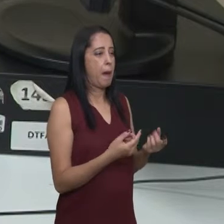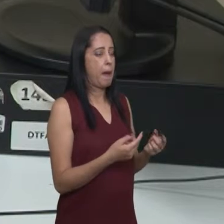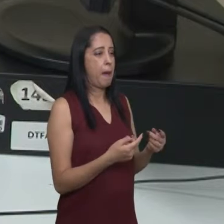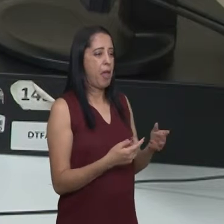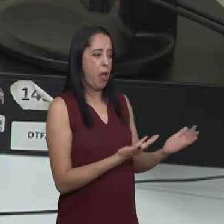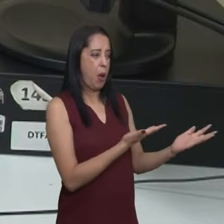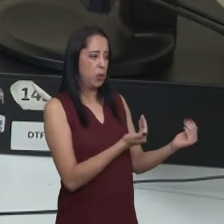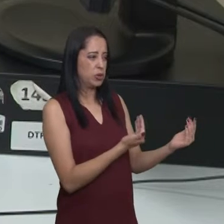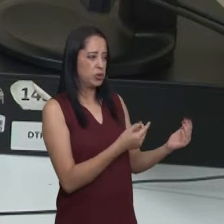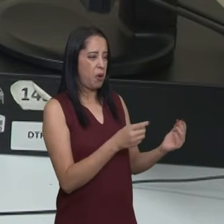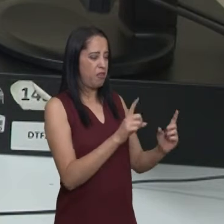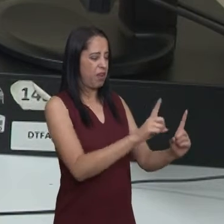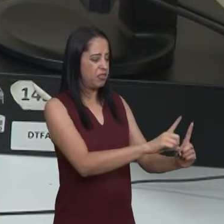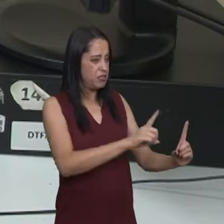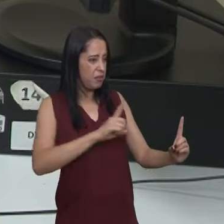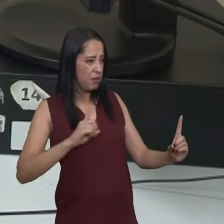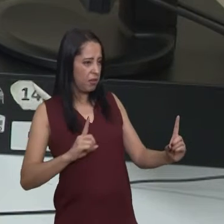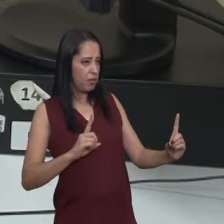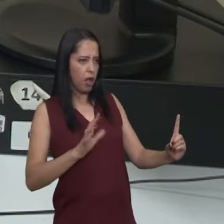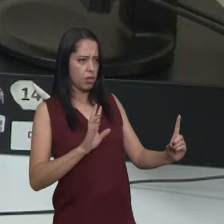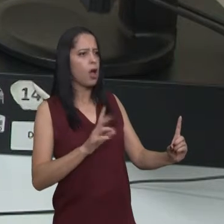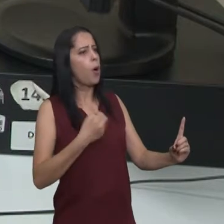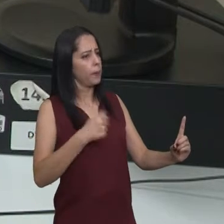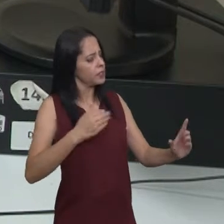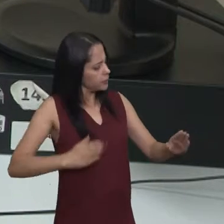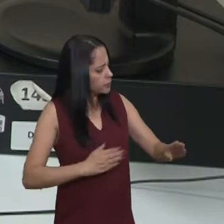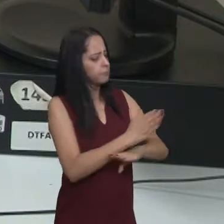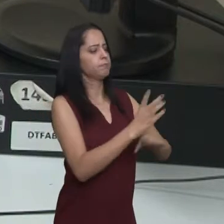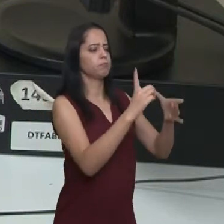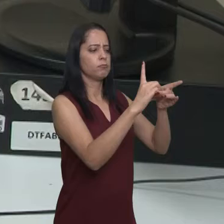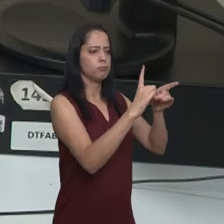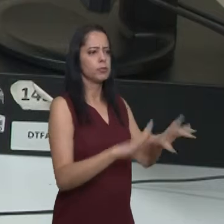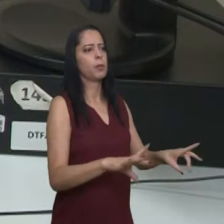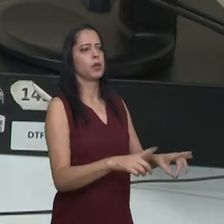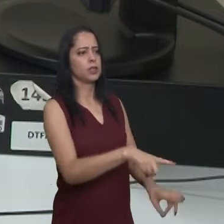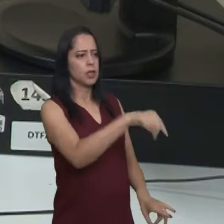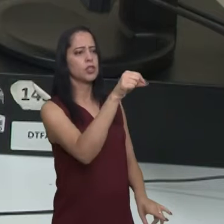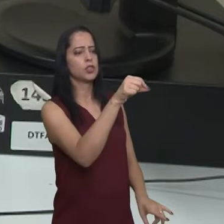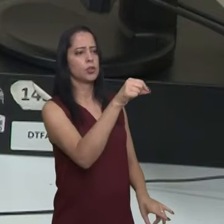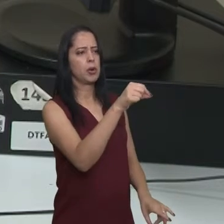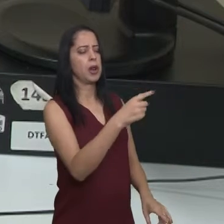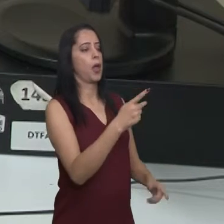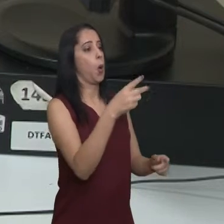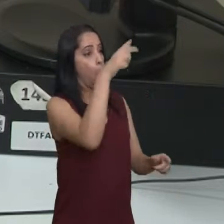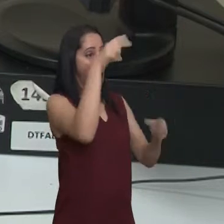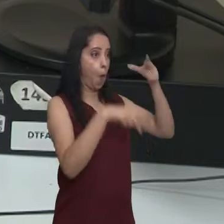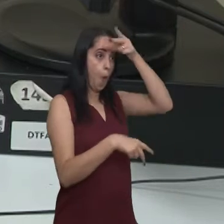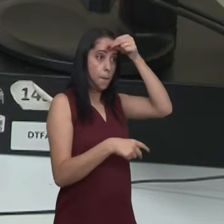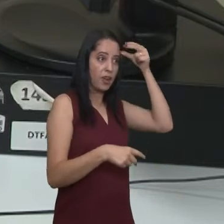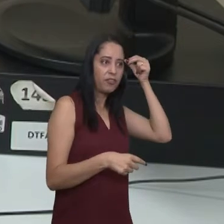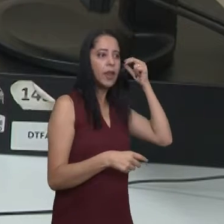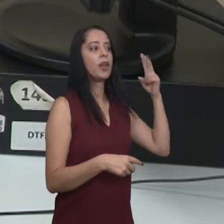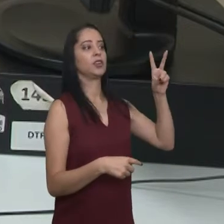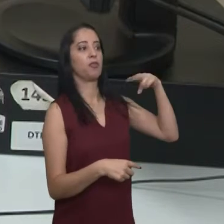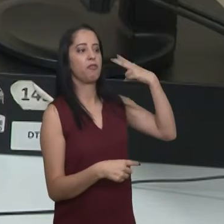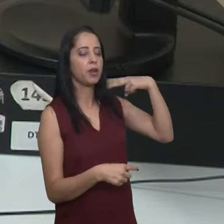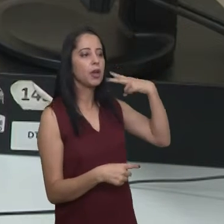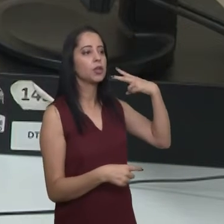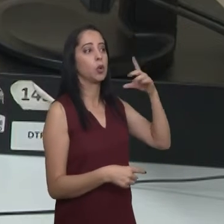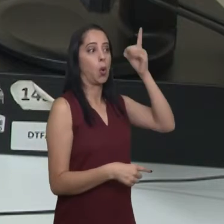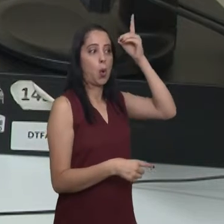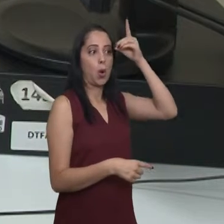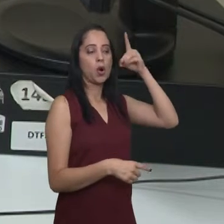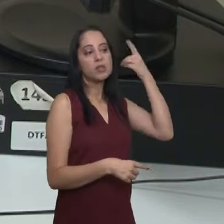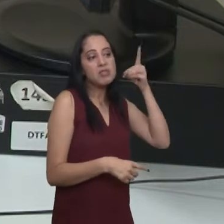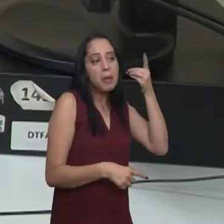longe olhando, mas fazer parte também da democracia, né? Para escolher seu prefeito, seu vereador,